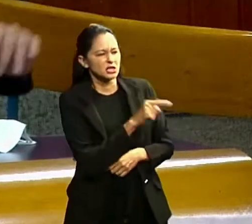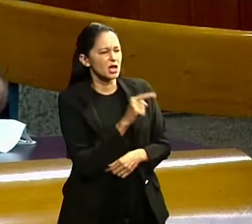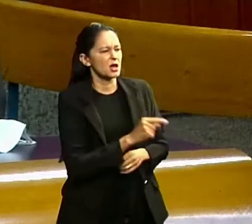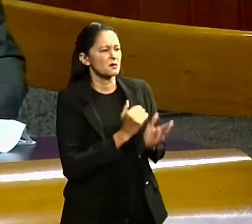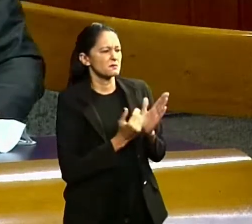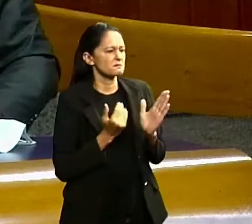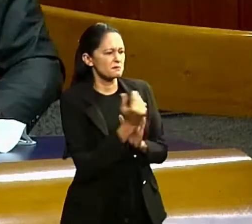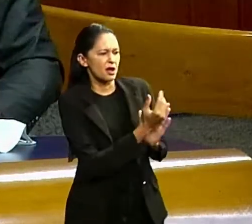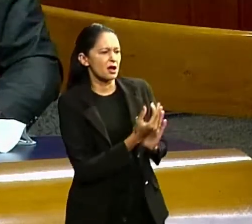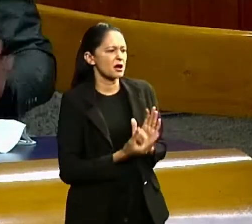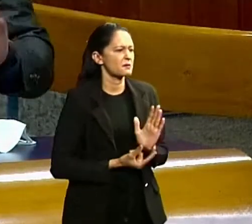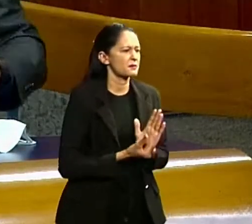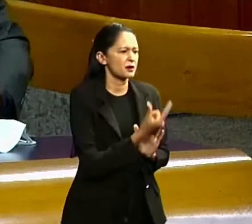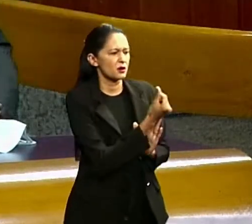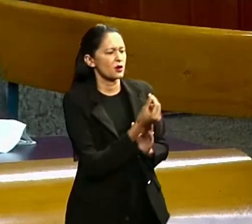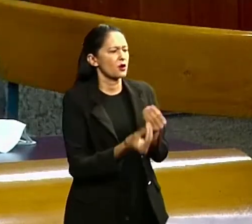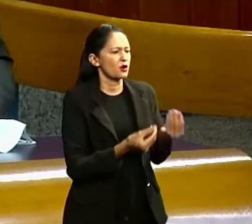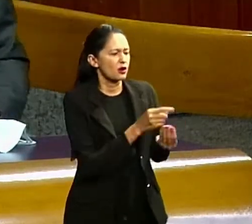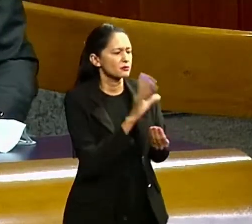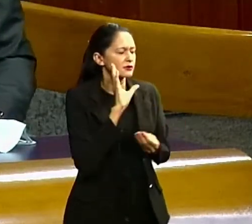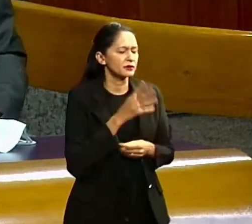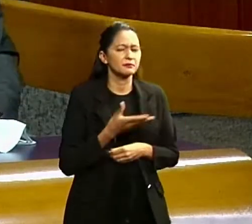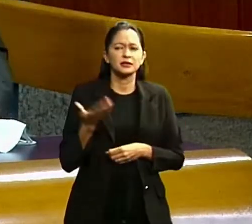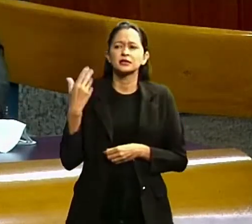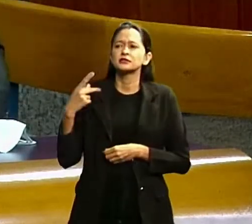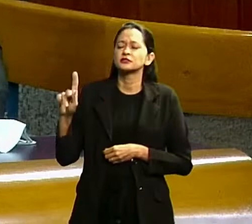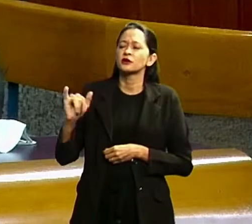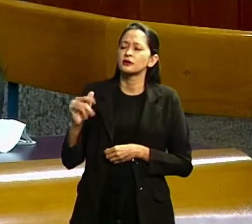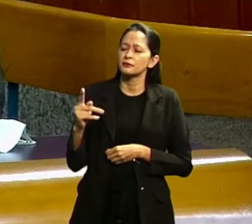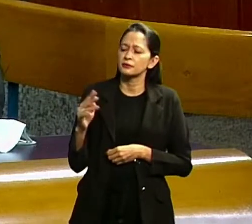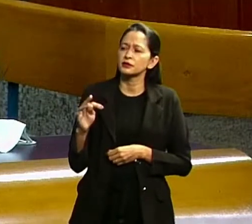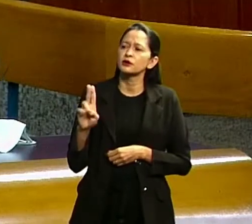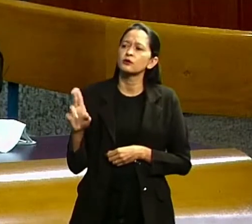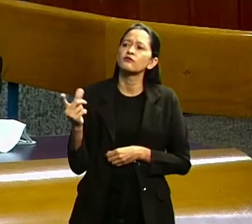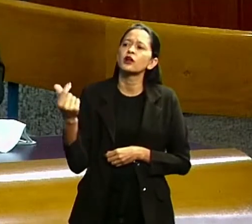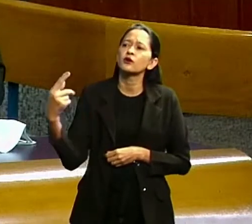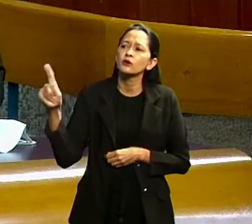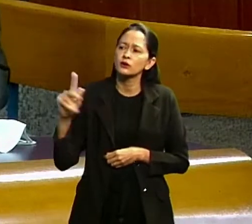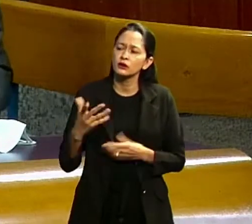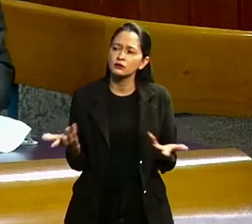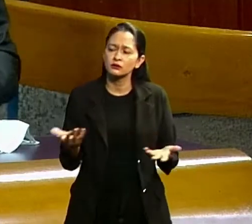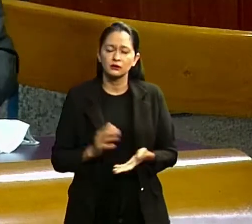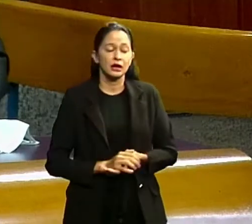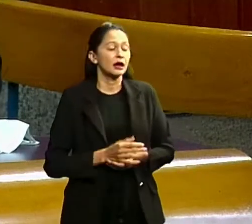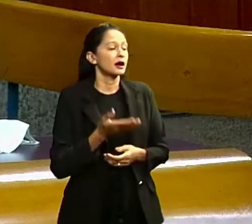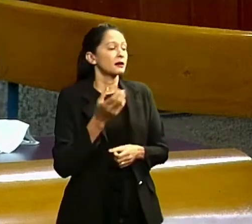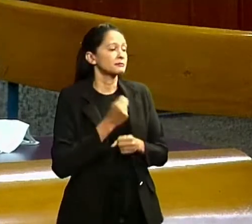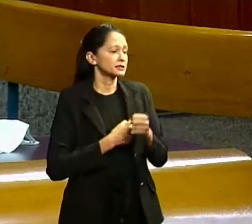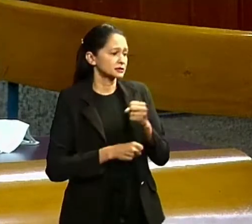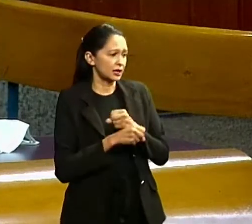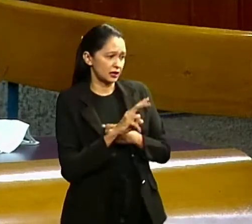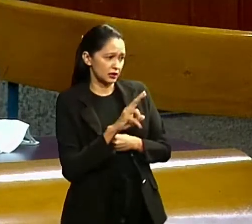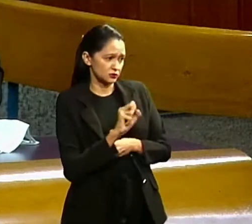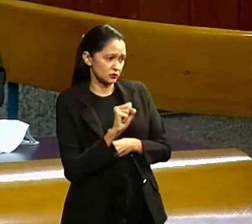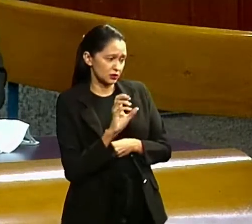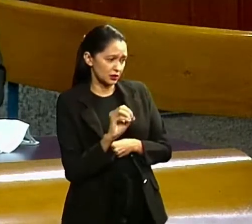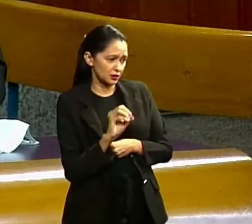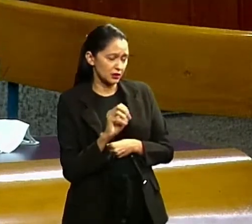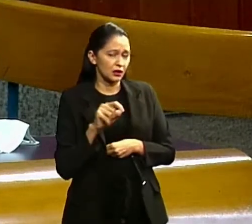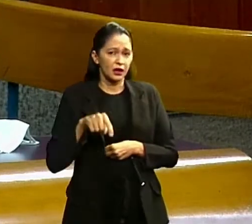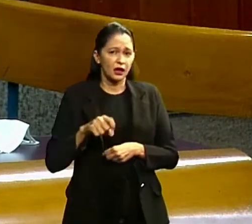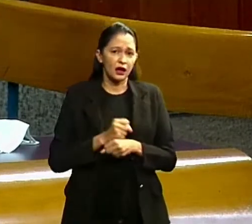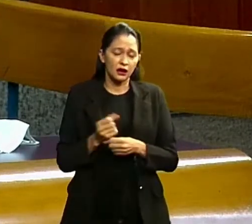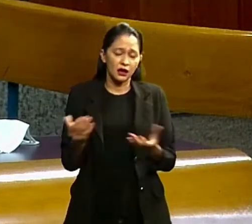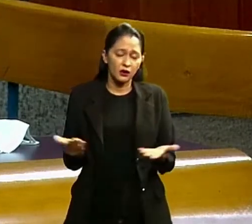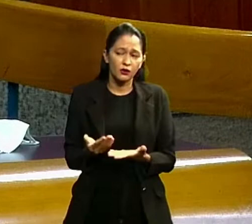é que você faz um negócio desse? Quanto que era seu IPTU? O ano passado ele foi 580, quanto que foi esse ano? Não sei ainda não, me